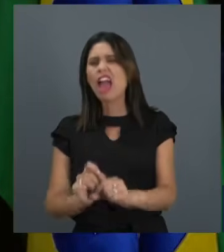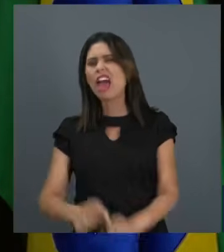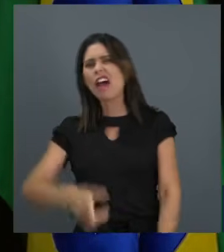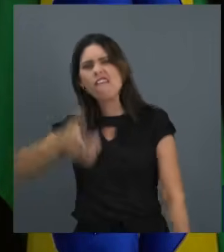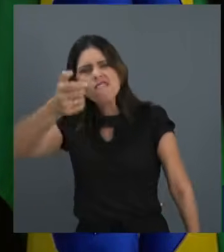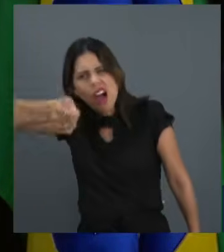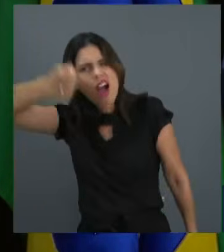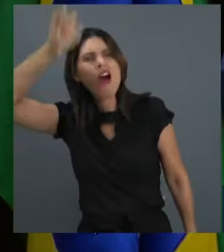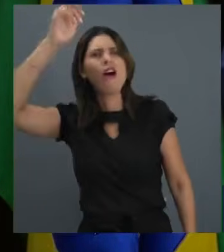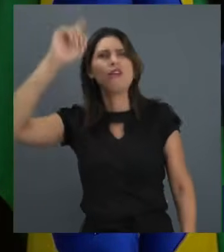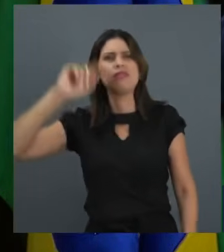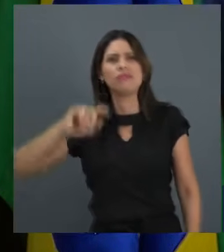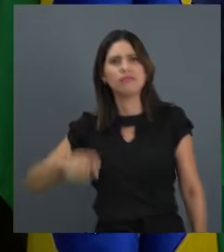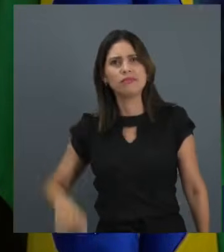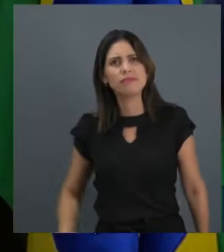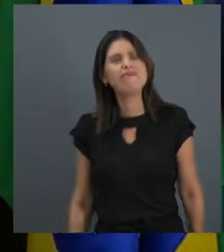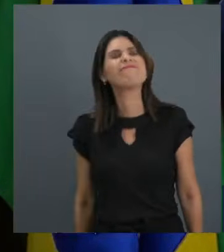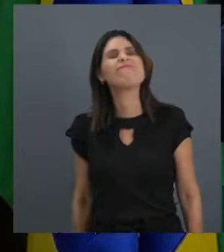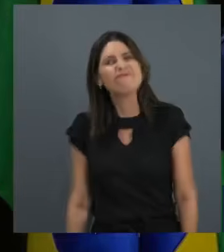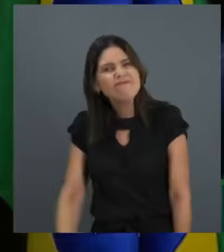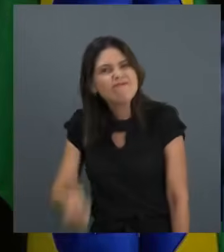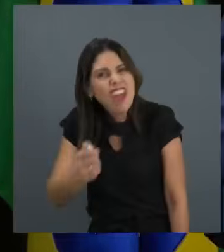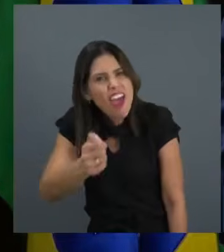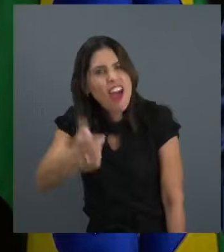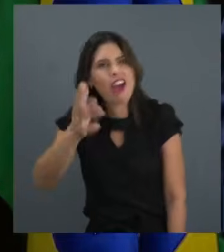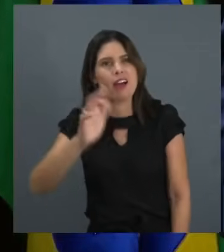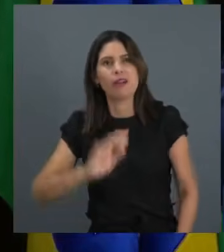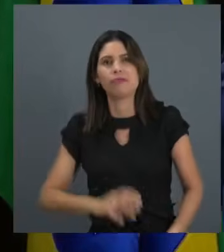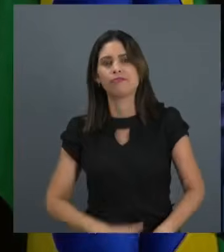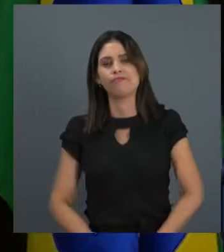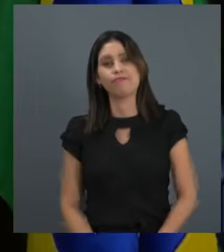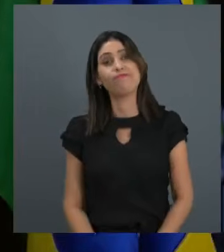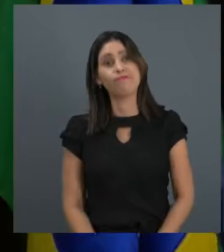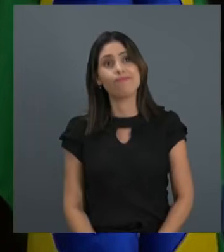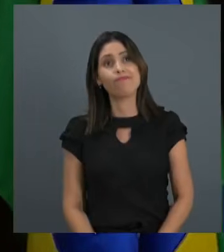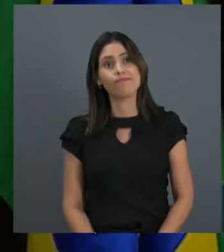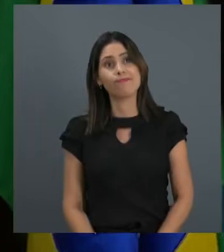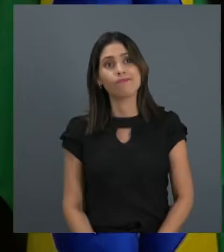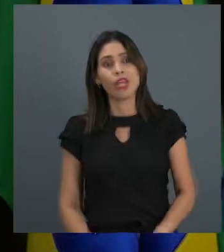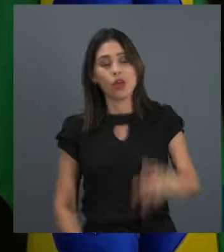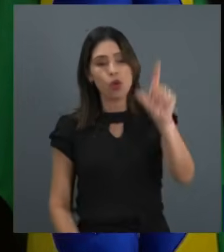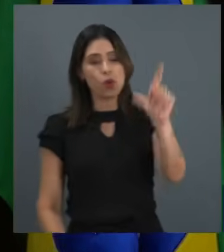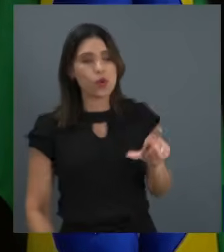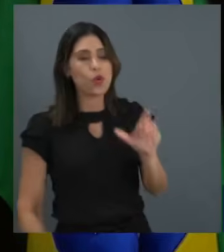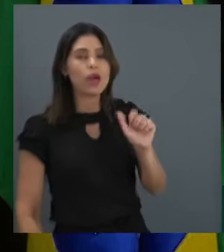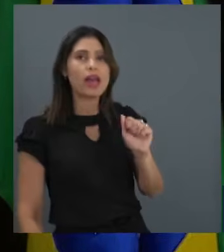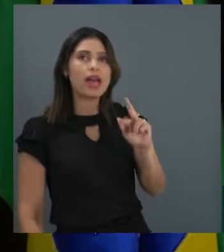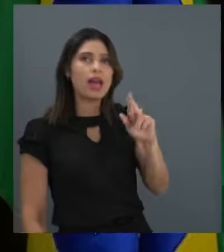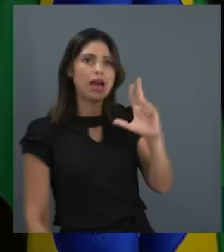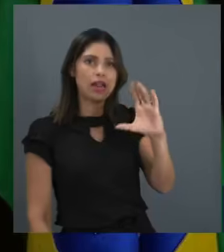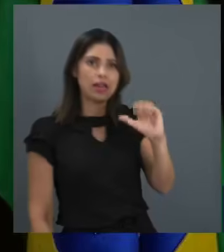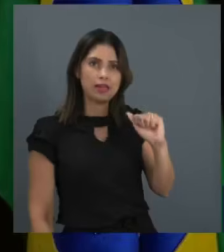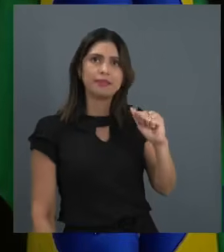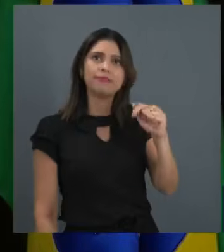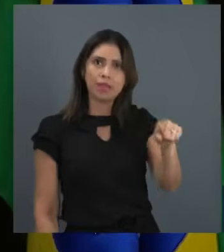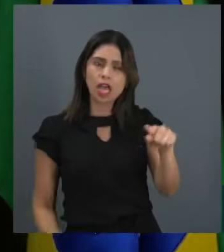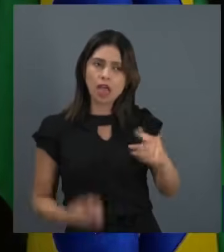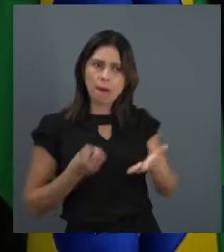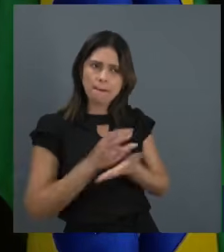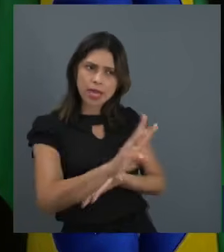essa é a palavra, repito, ferrar com Carla Zambelli. Isso na troca de mensagens entre